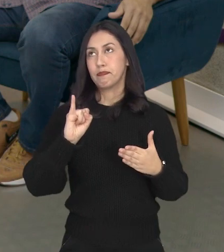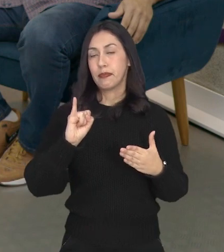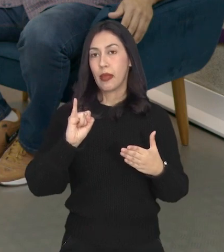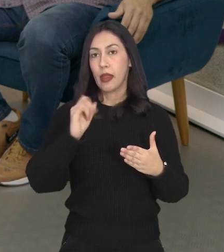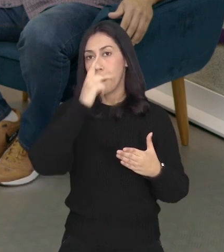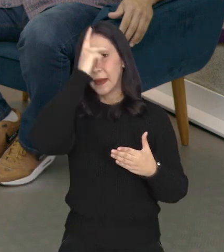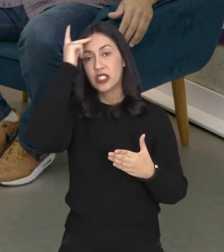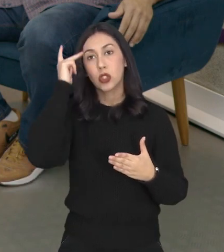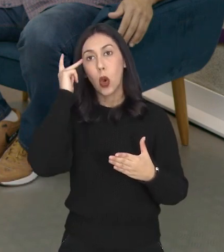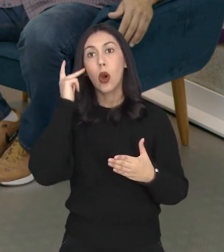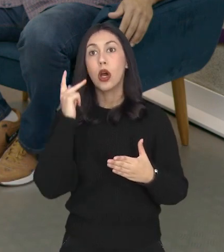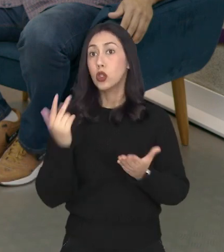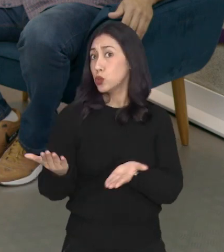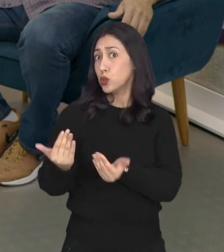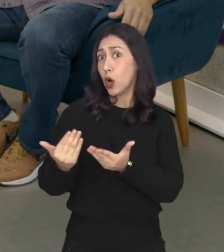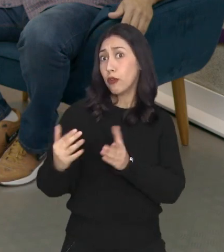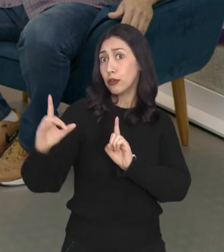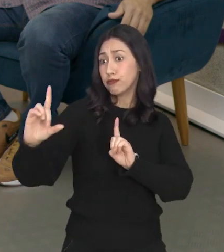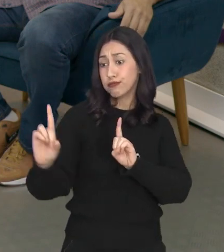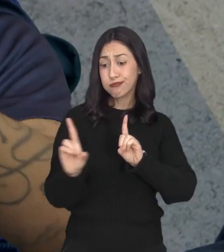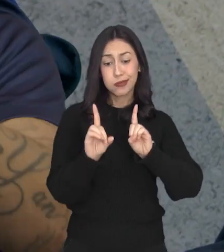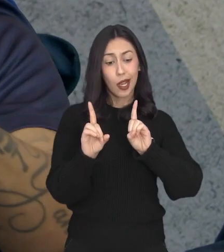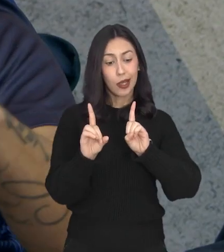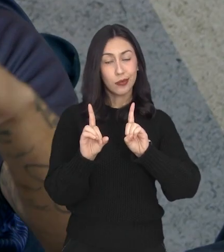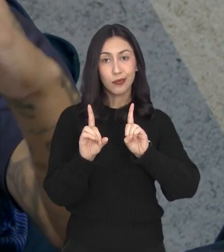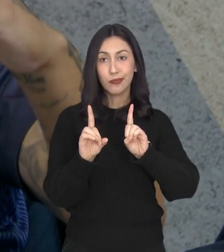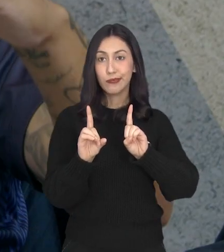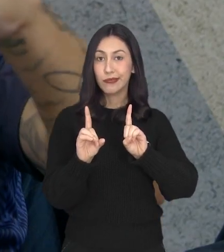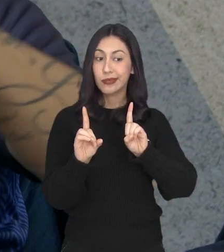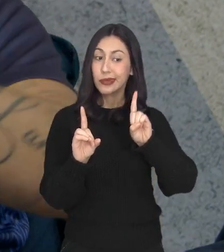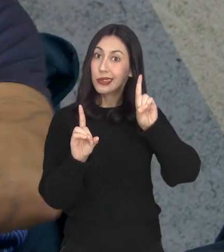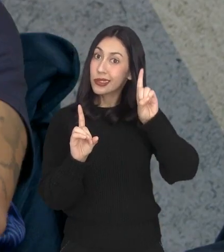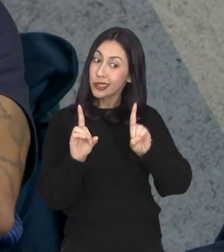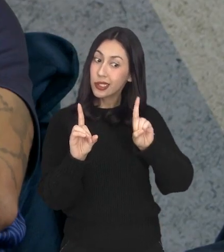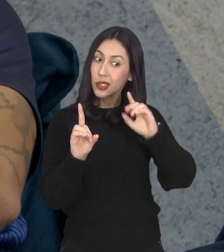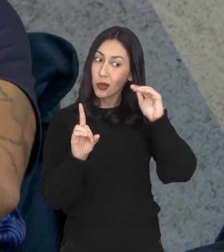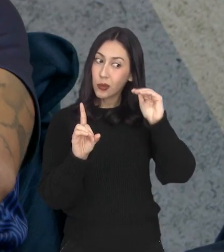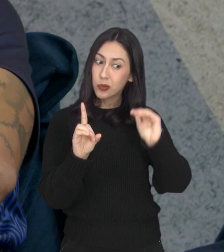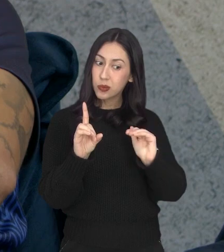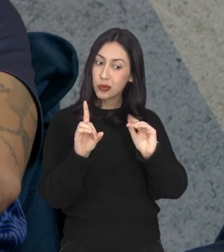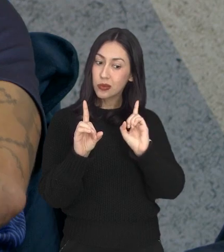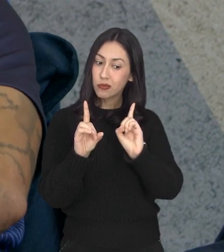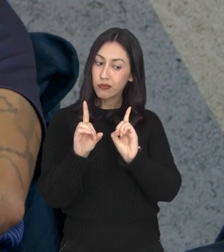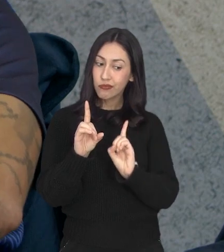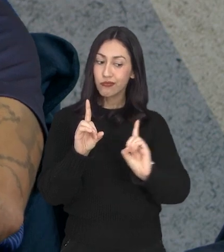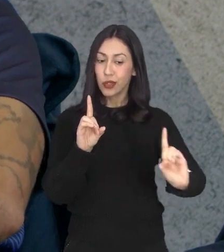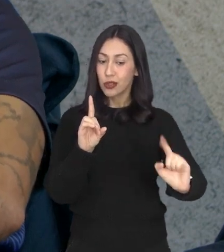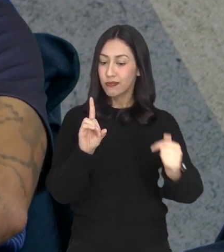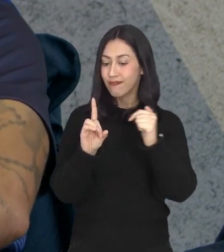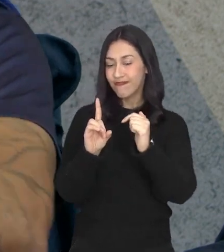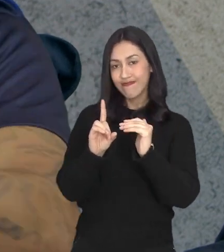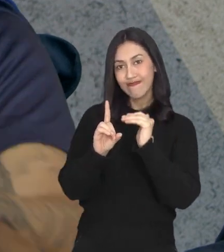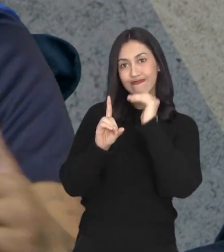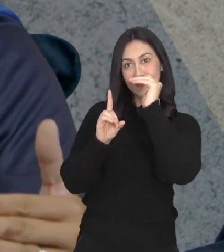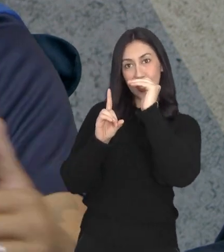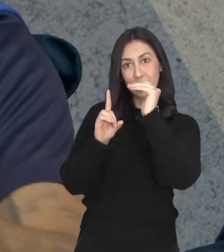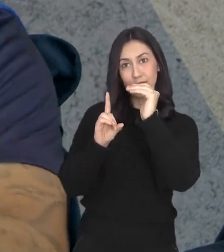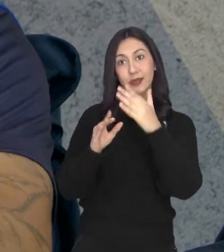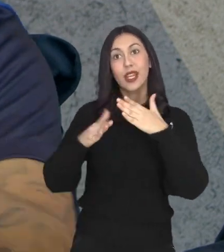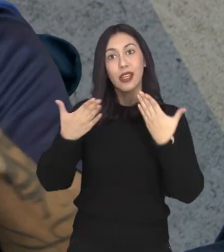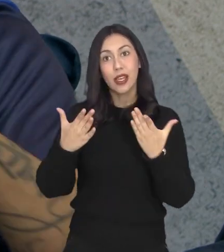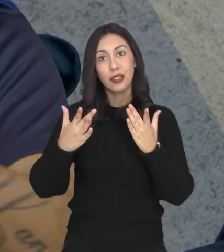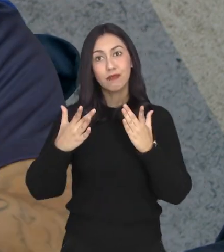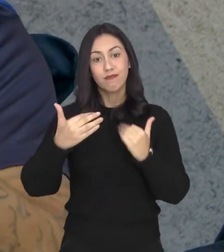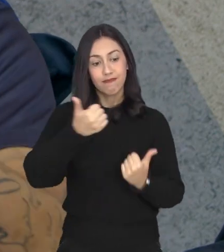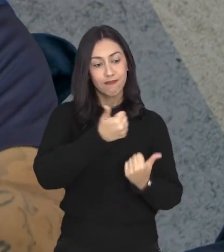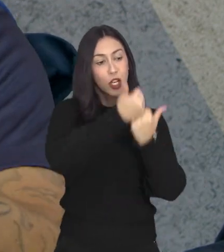acontece? Sempre tem atletas novos chegando. Aí tem aquele que, de certa forma, decaiu e o outro subiu. Então, isso aí vai